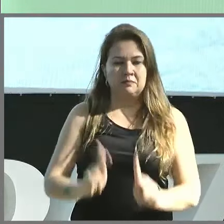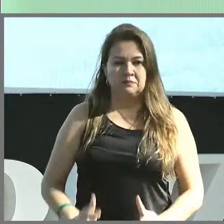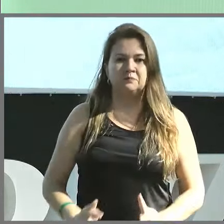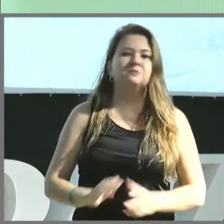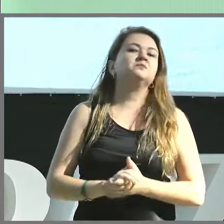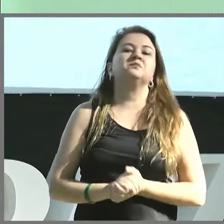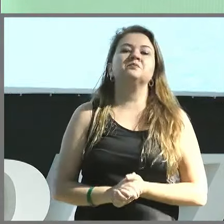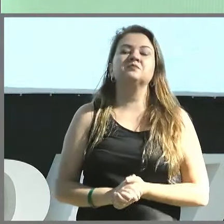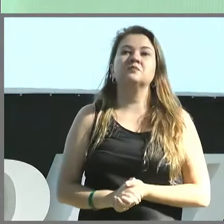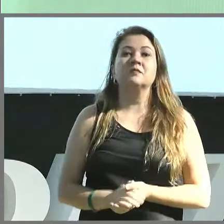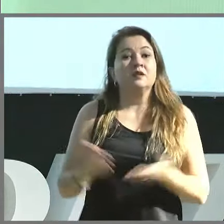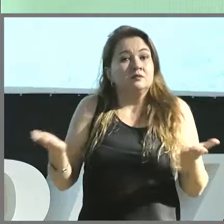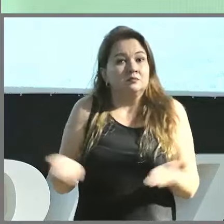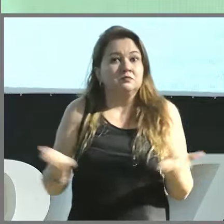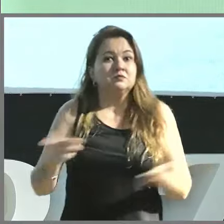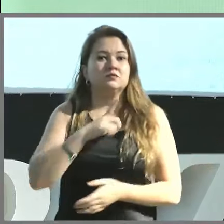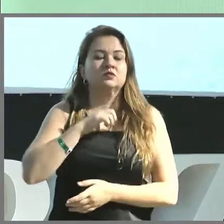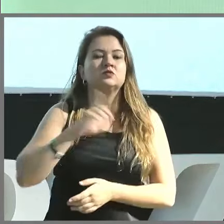Estes são dias